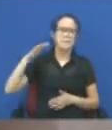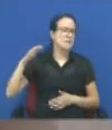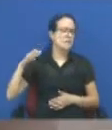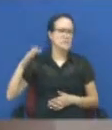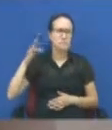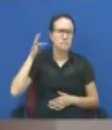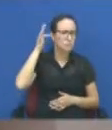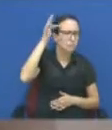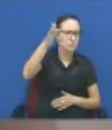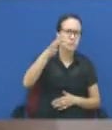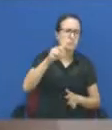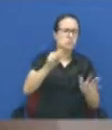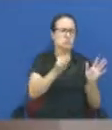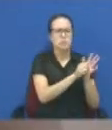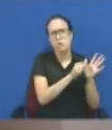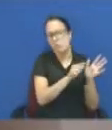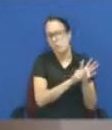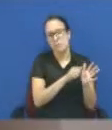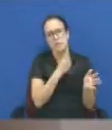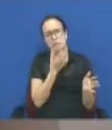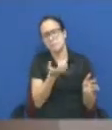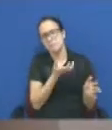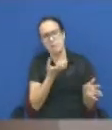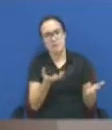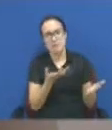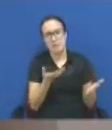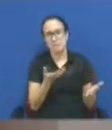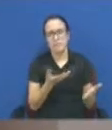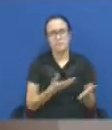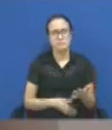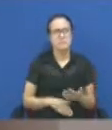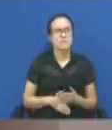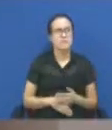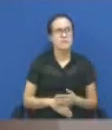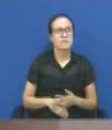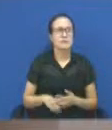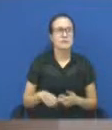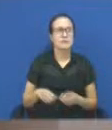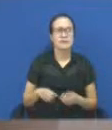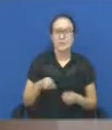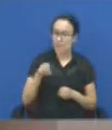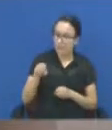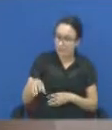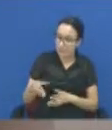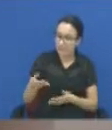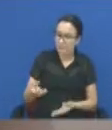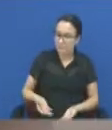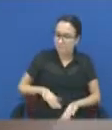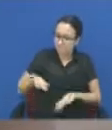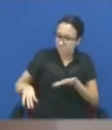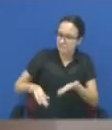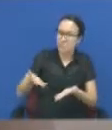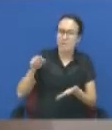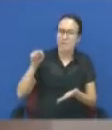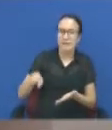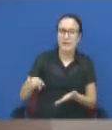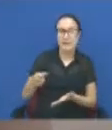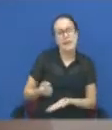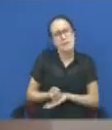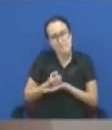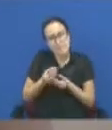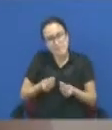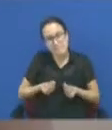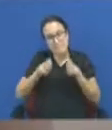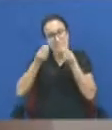das drogas. Não dar à criança as condições necessárias para que ela sobreviva e tenha uma